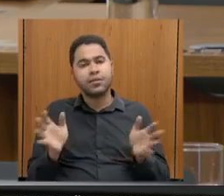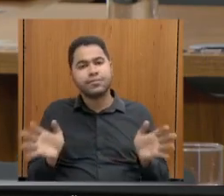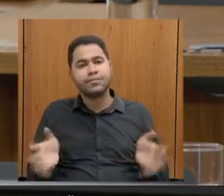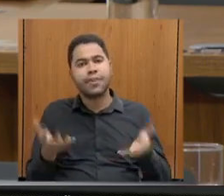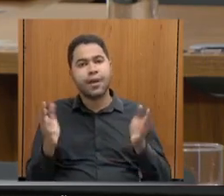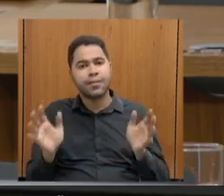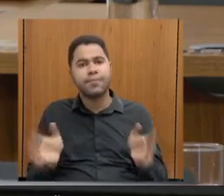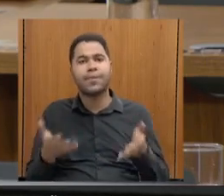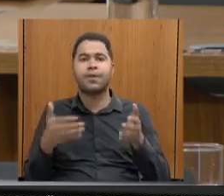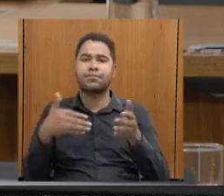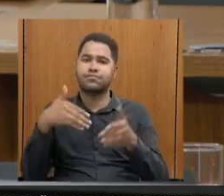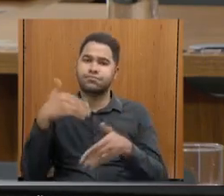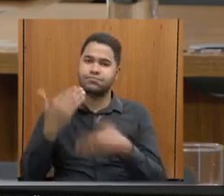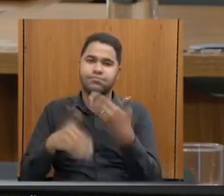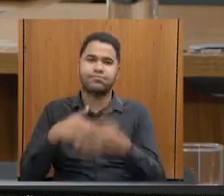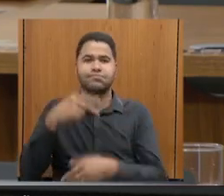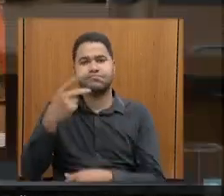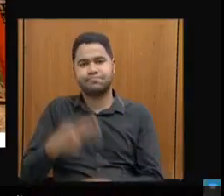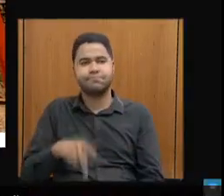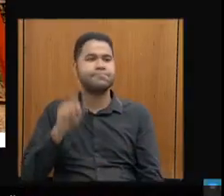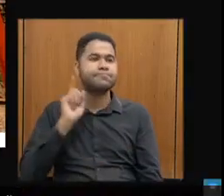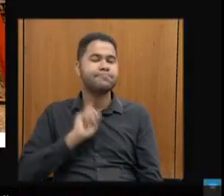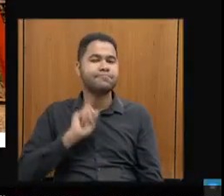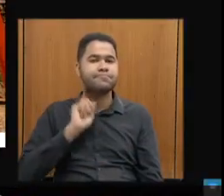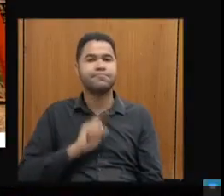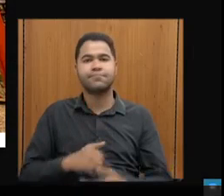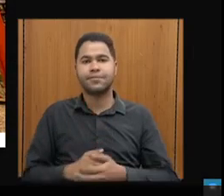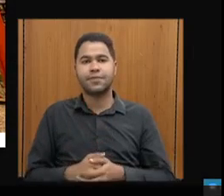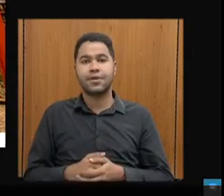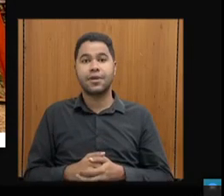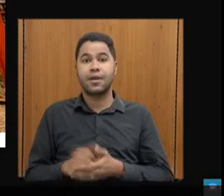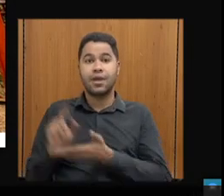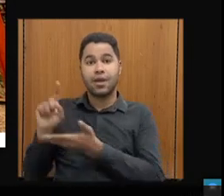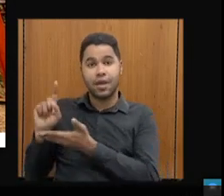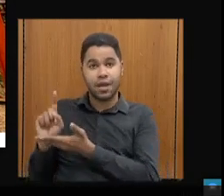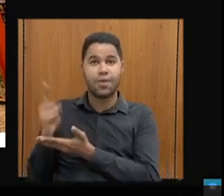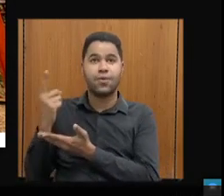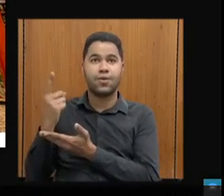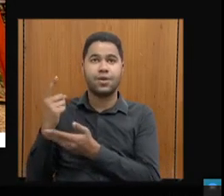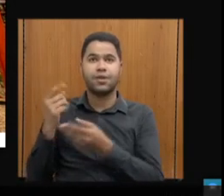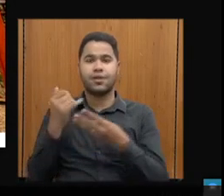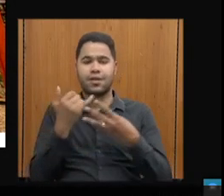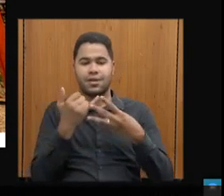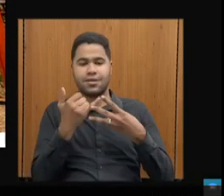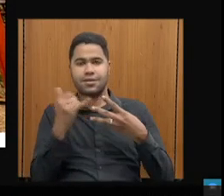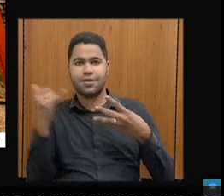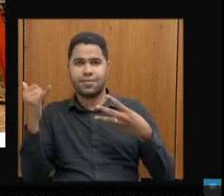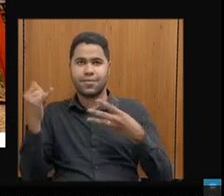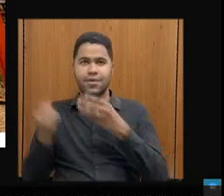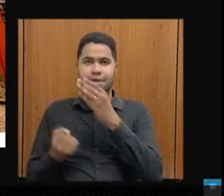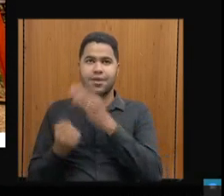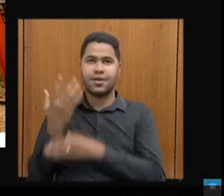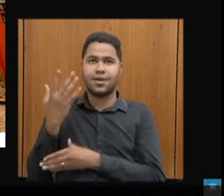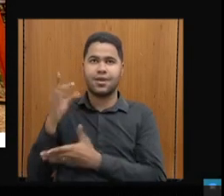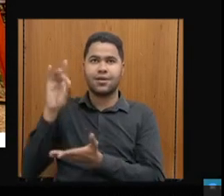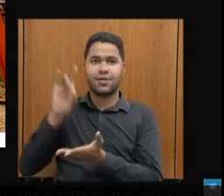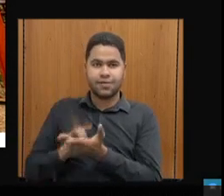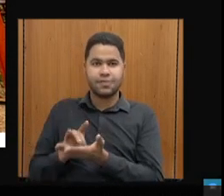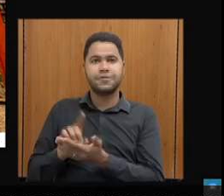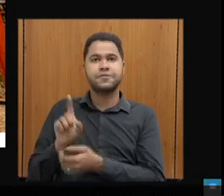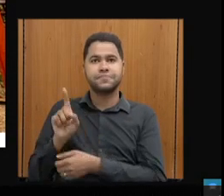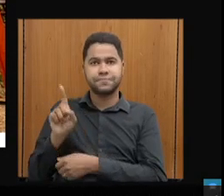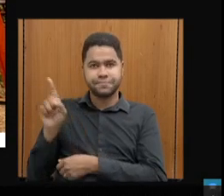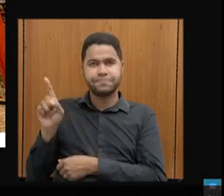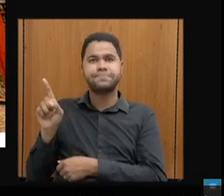do desenvolvimento de Minas Essa é a origem da Cemig quando a Cemig foi criada de fato ela foi